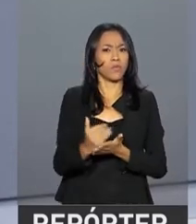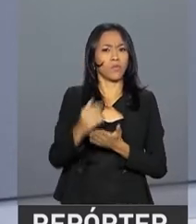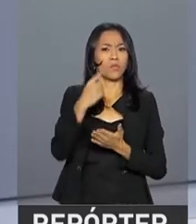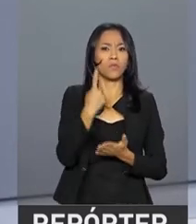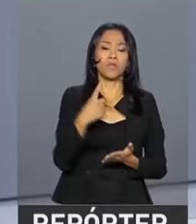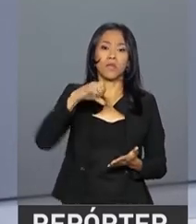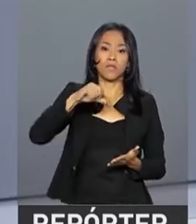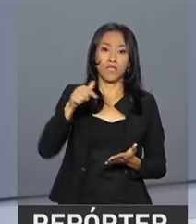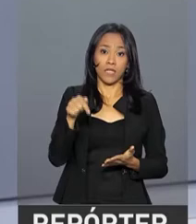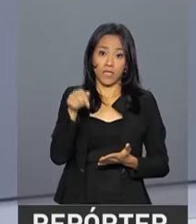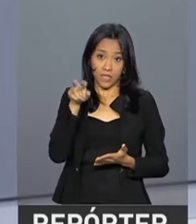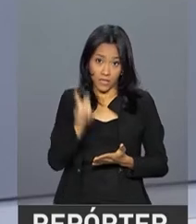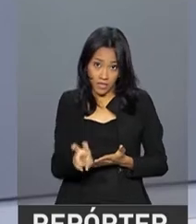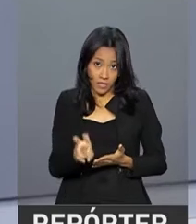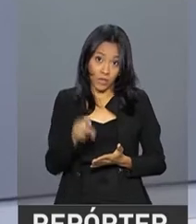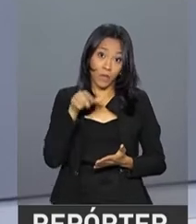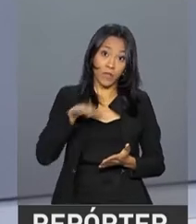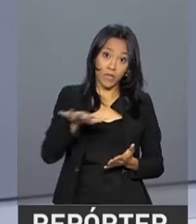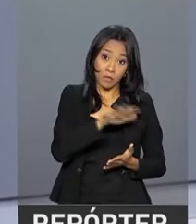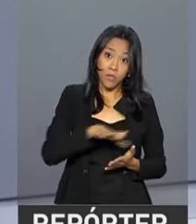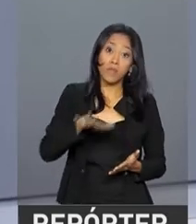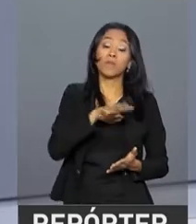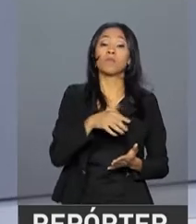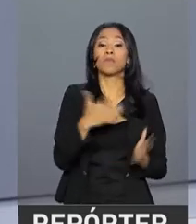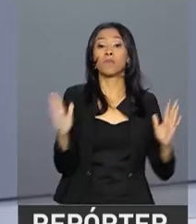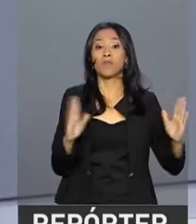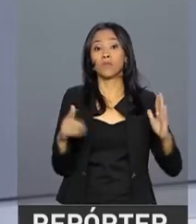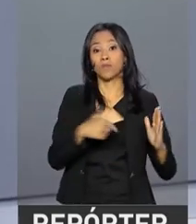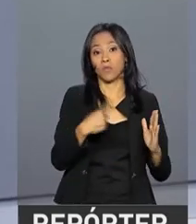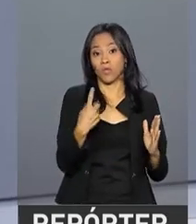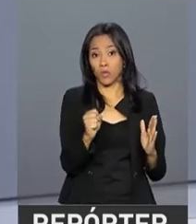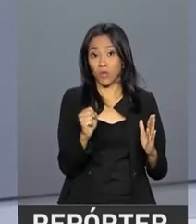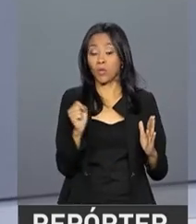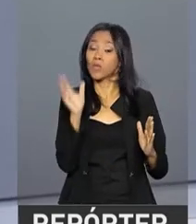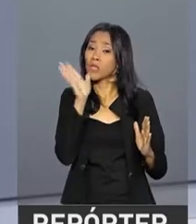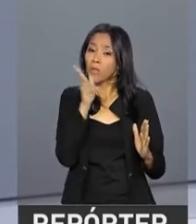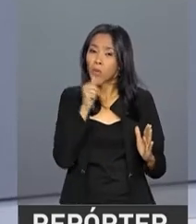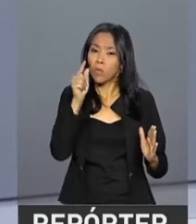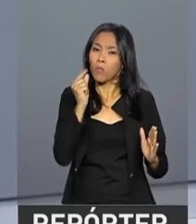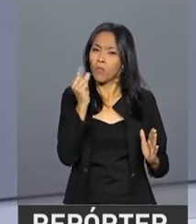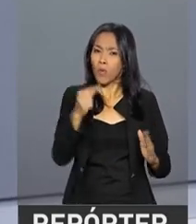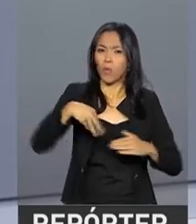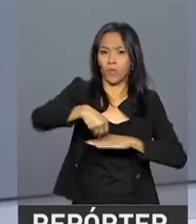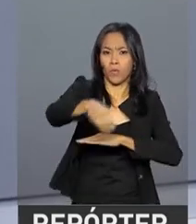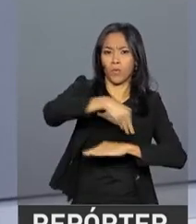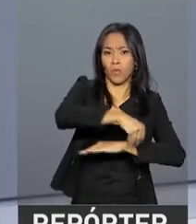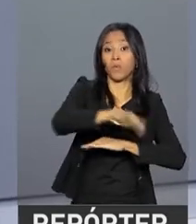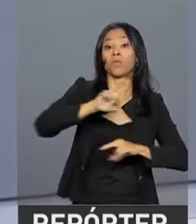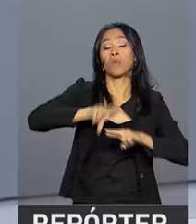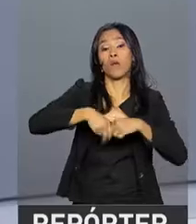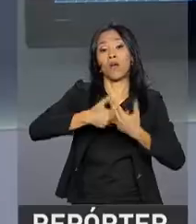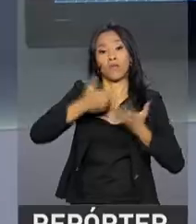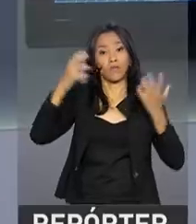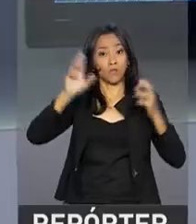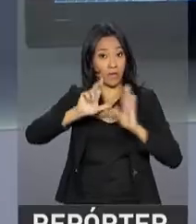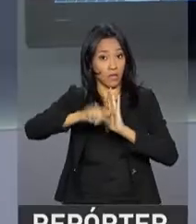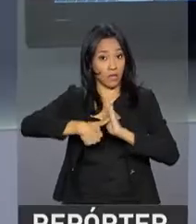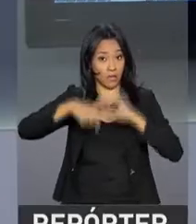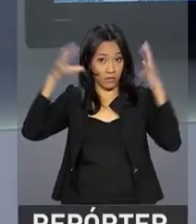o plantio da safra 2018 começou um pouco mais tarde em função do atraso no período de chuvas